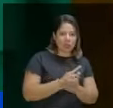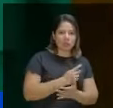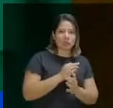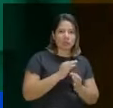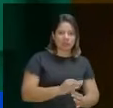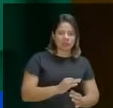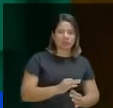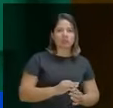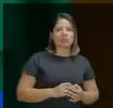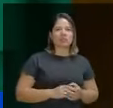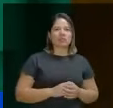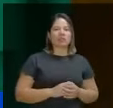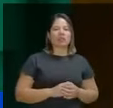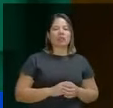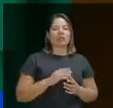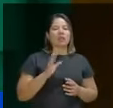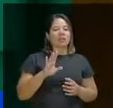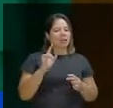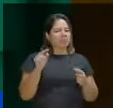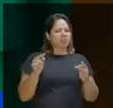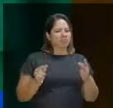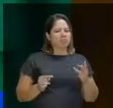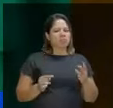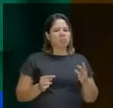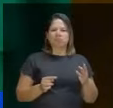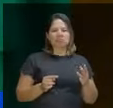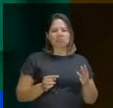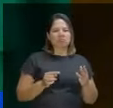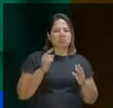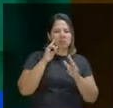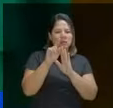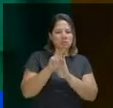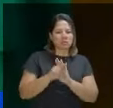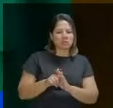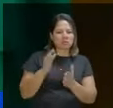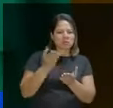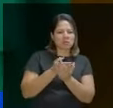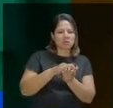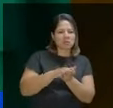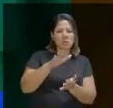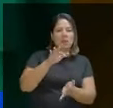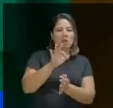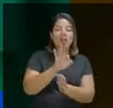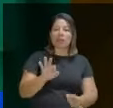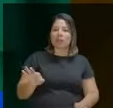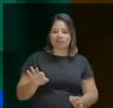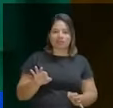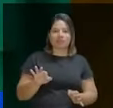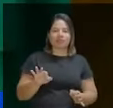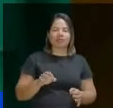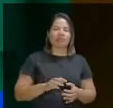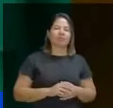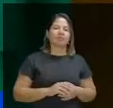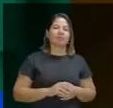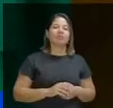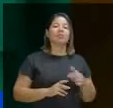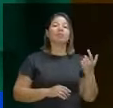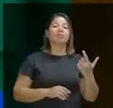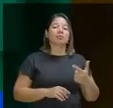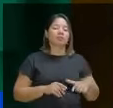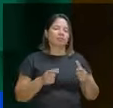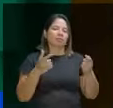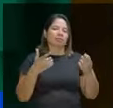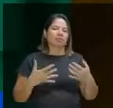de extinção de punibilidade. Nenhuma das hipóteses se verifica nos presentes autos. Vale ressaltar